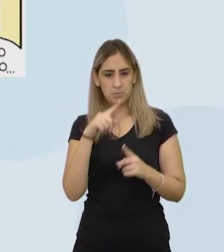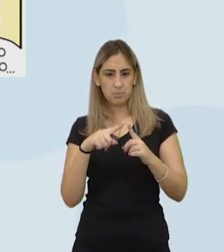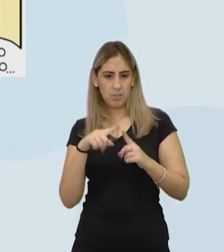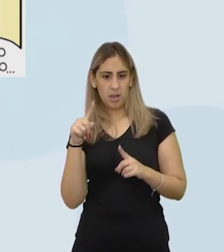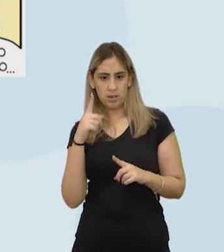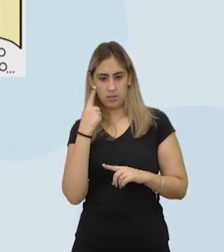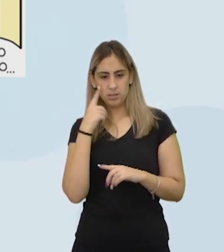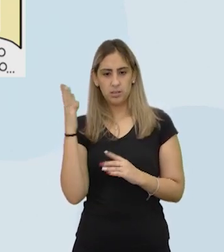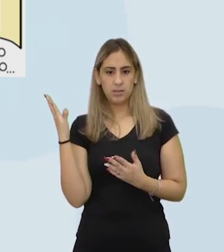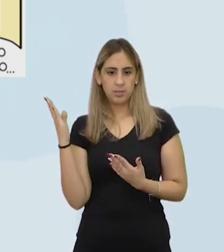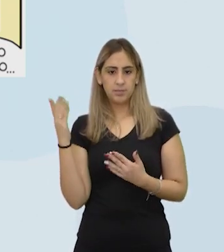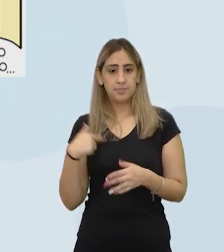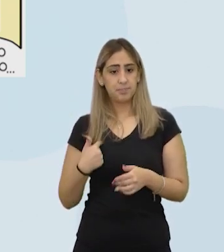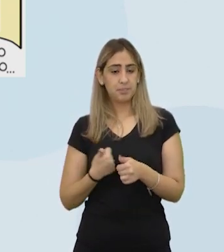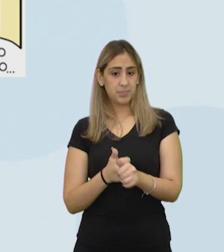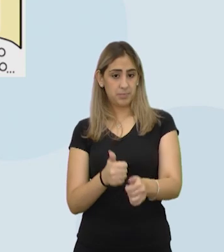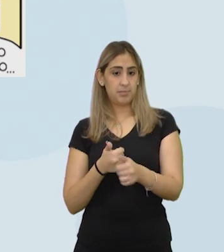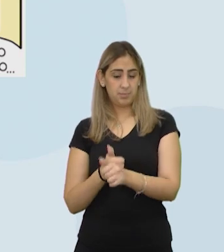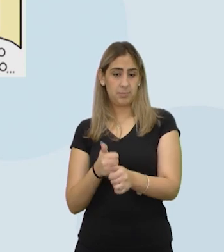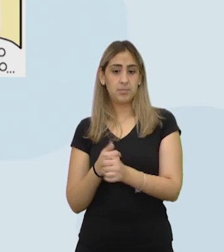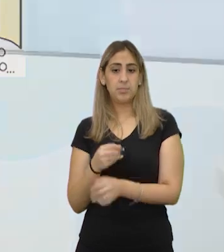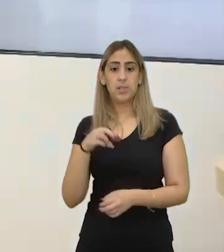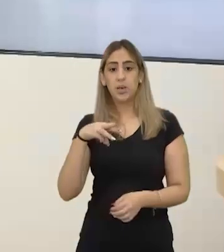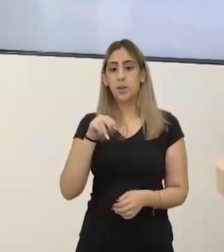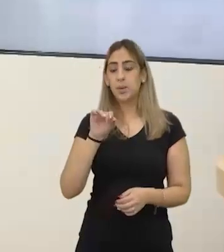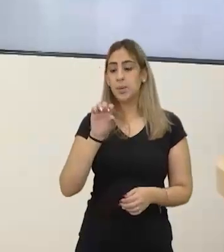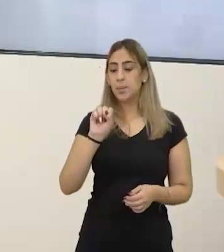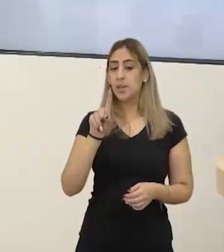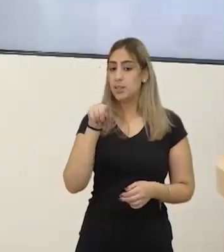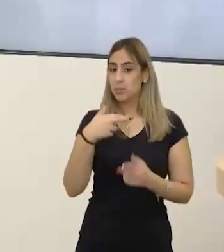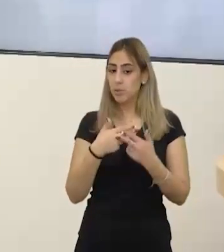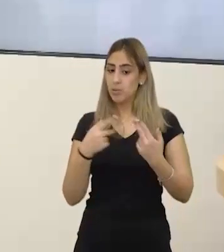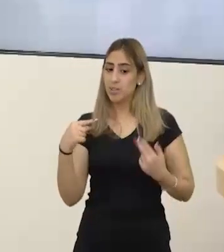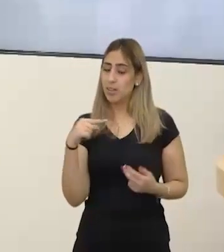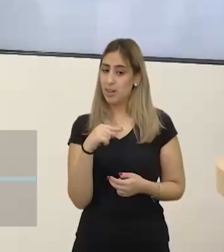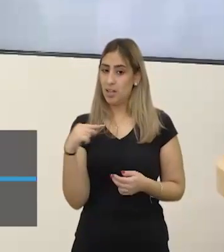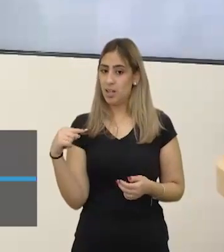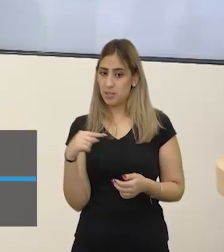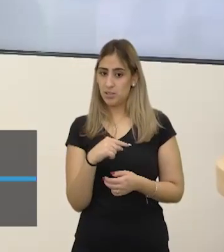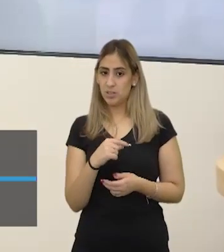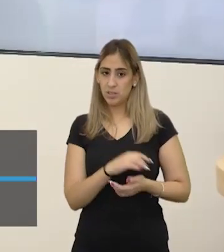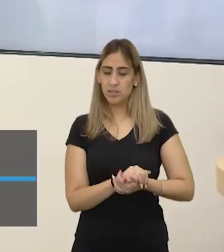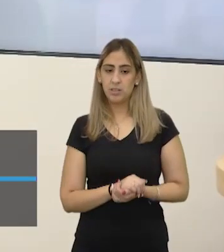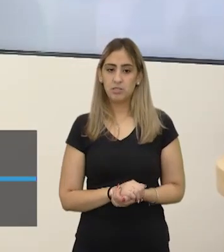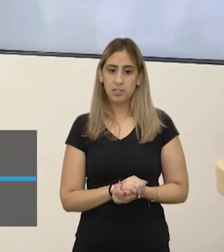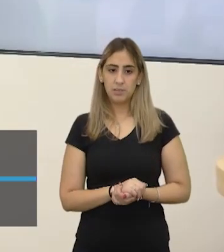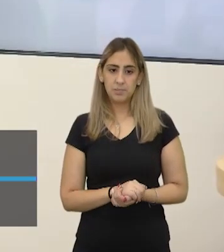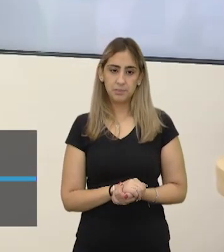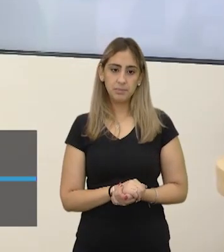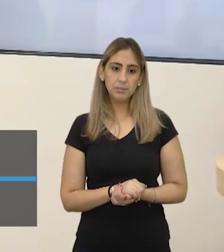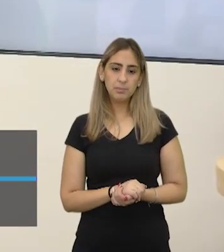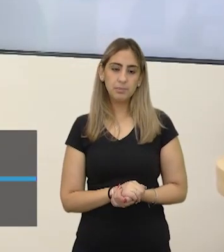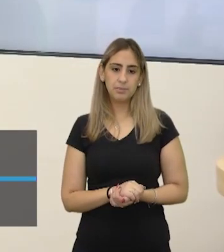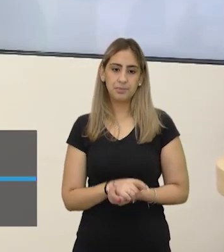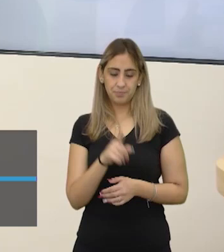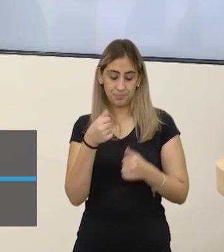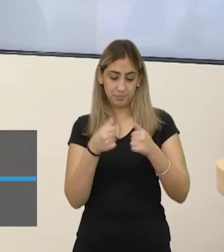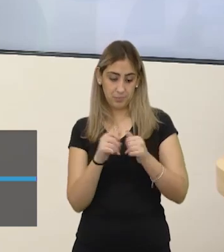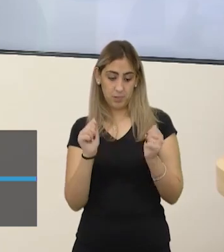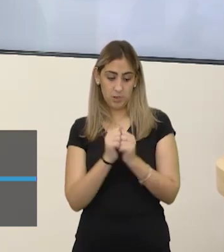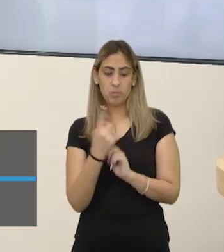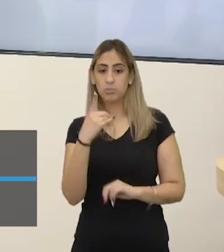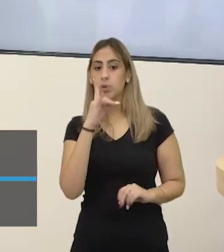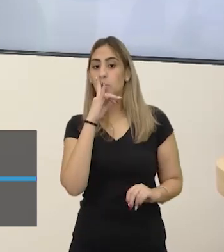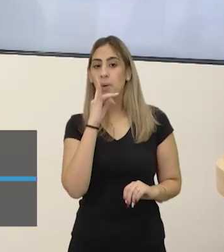coisa que persegue a gente, né? E o mas é uma coisa tão negativa, né? Porque, tipo assim, você tá com alguém, seu